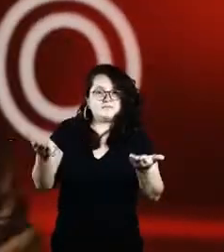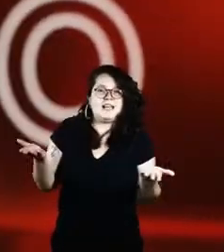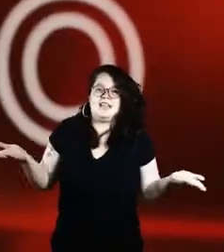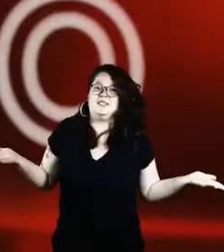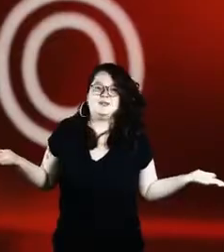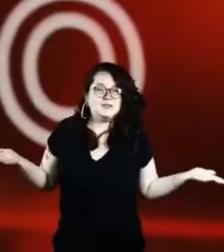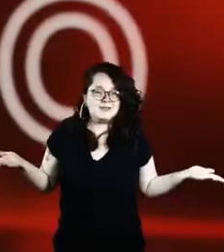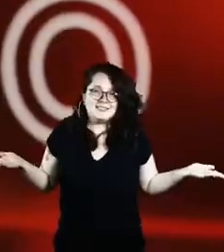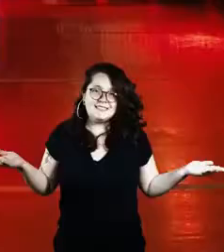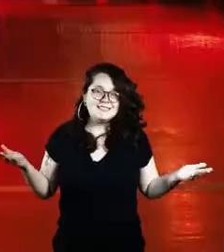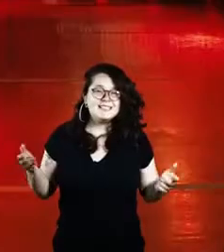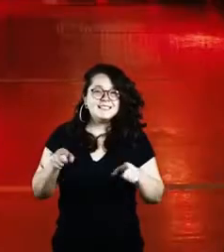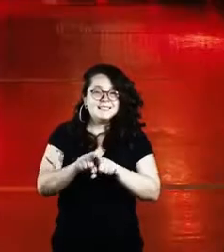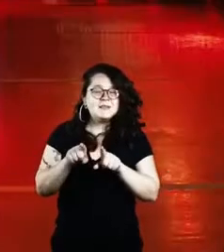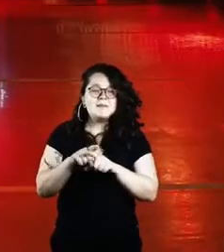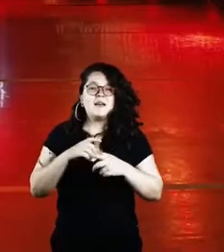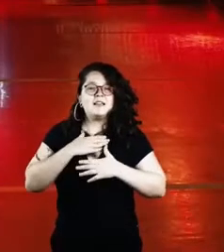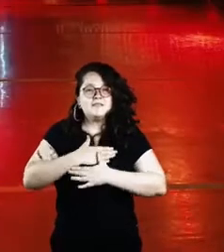Quero trazer também